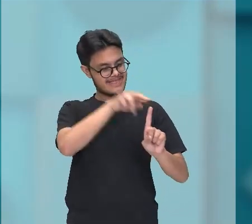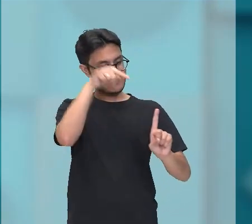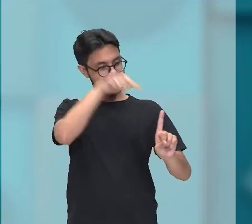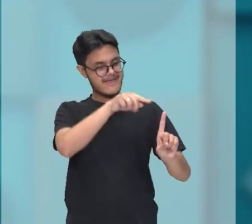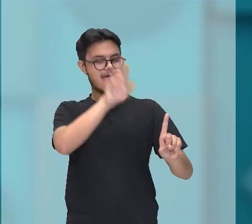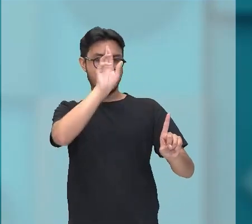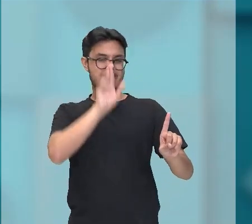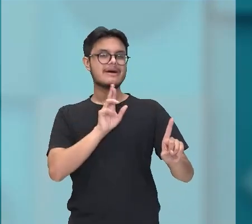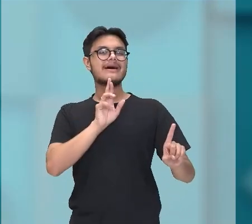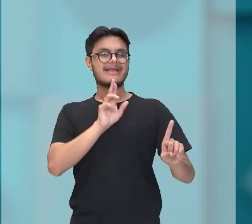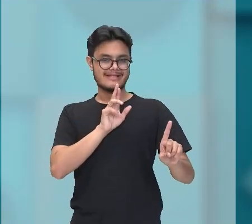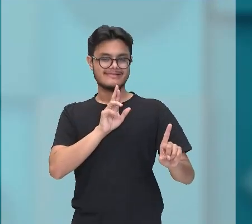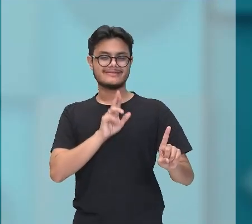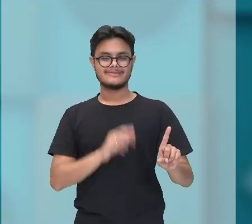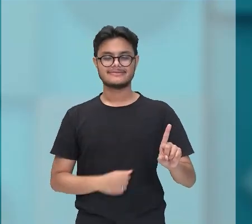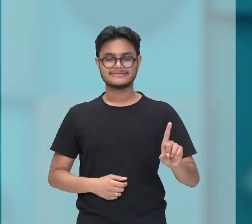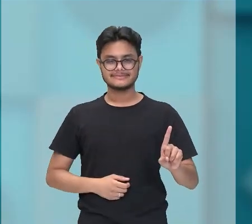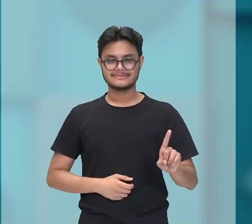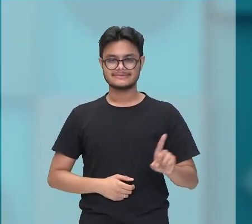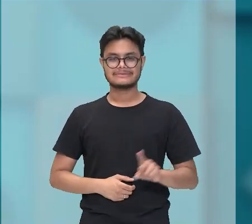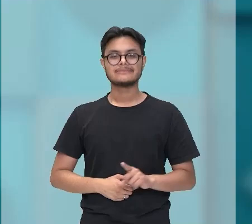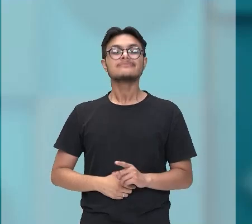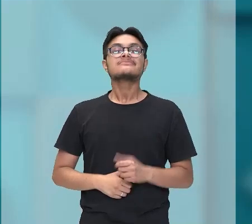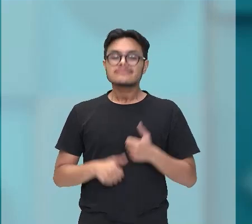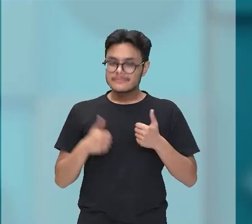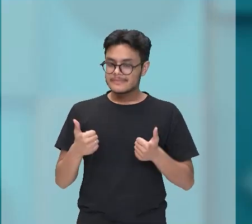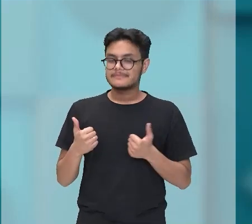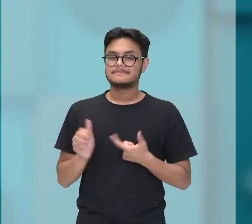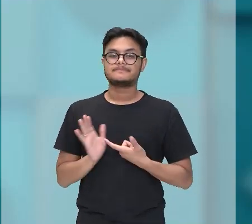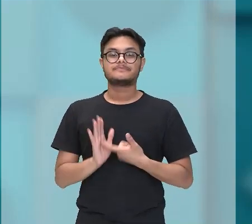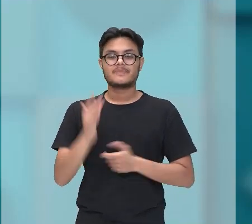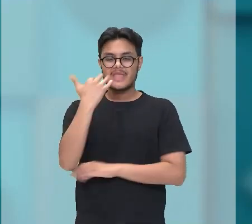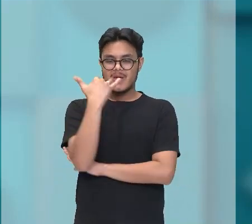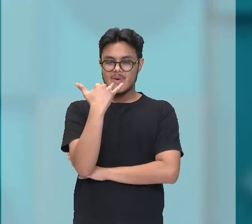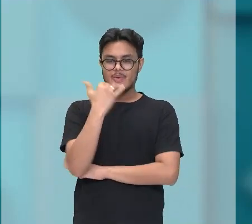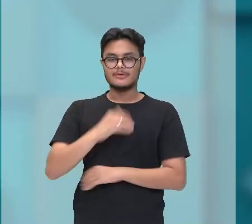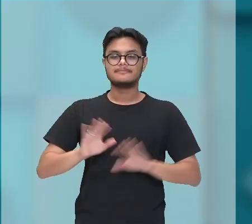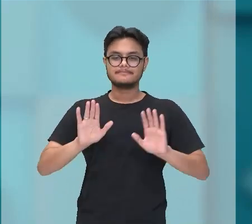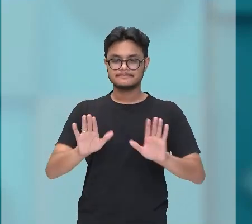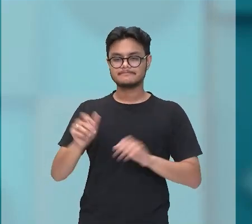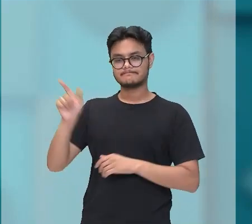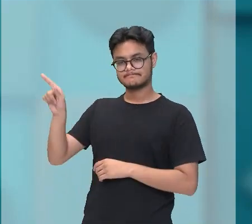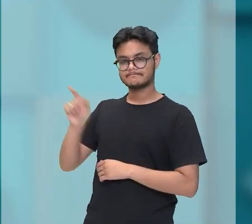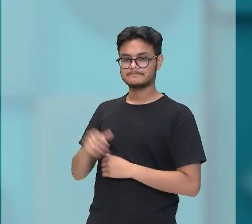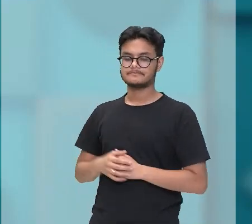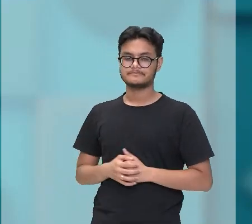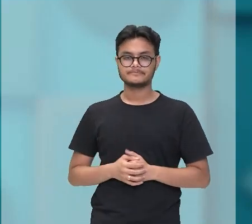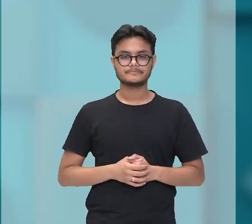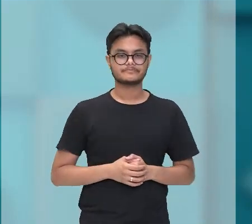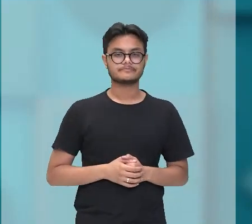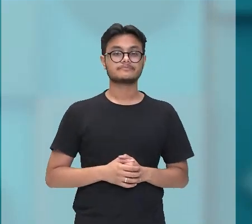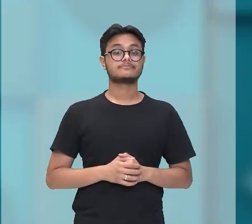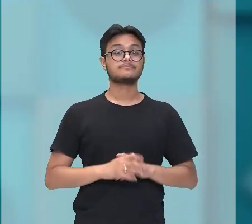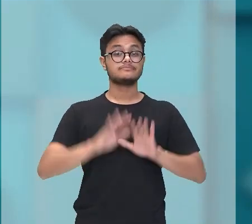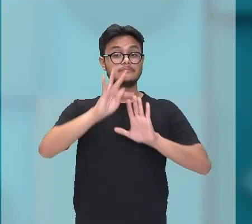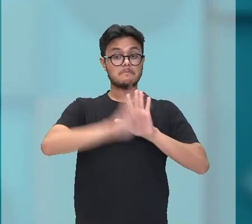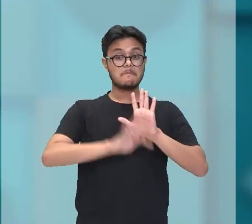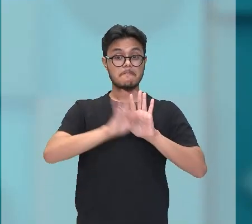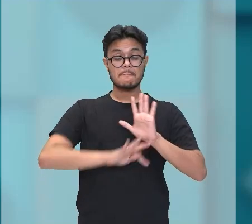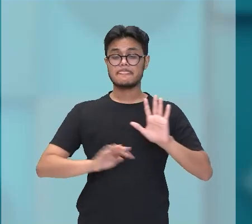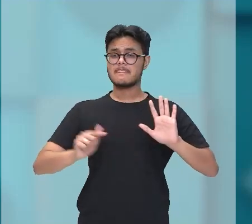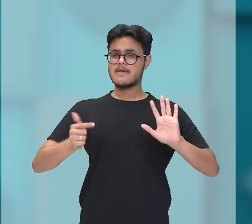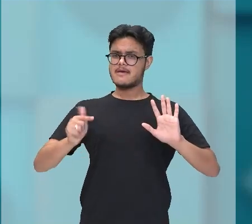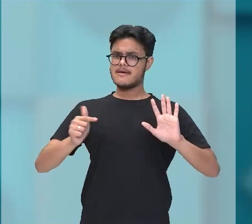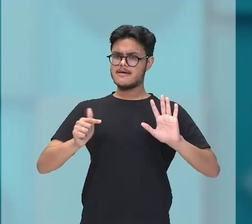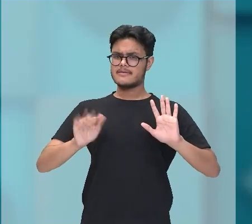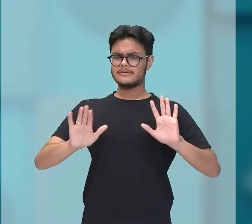a referenciação sendo aí indicada por meio das cores, tá bom? E também, nesse texto, a gente não evidenciou todas